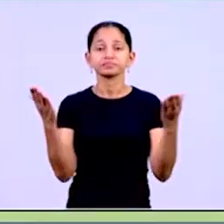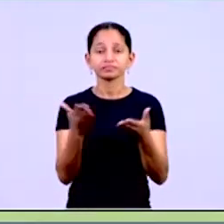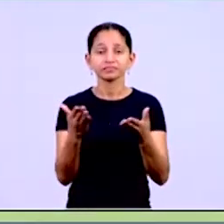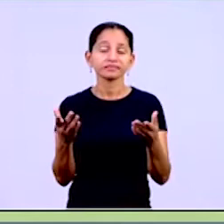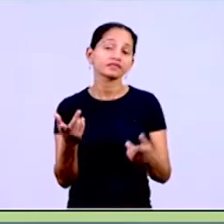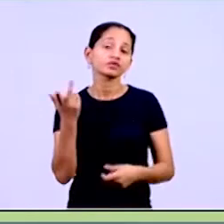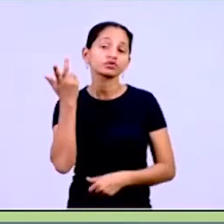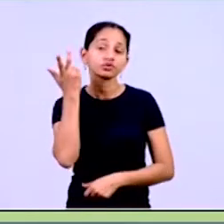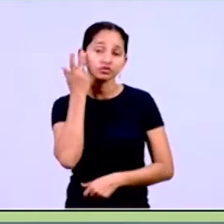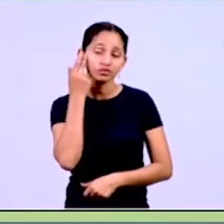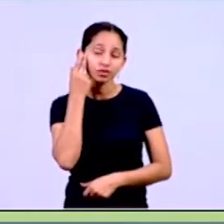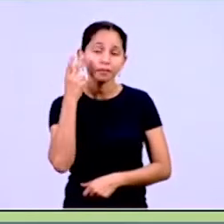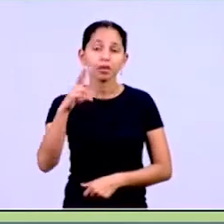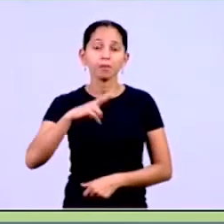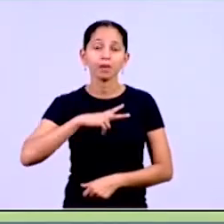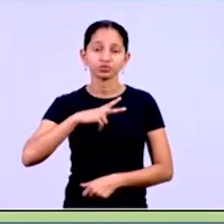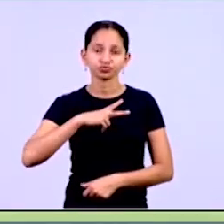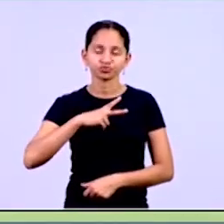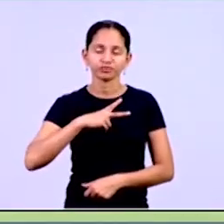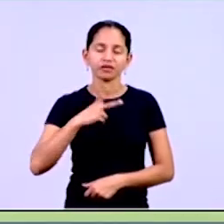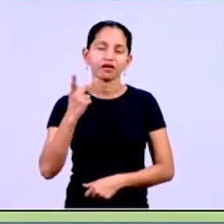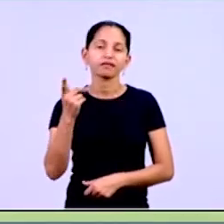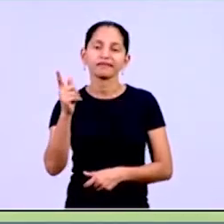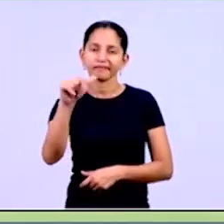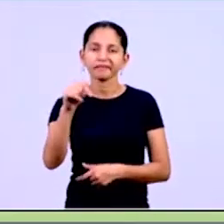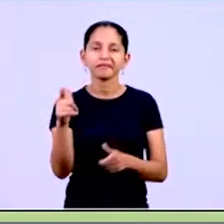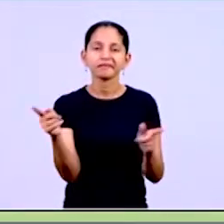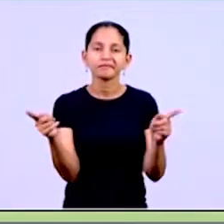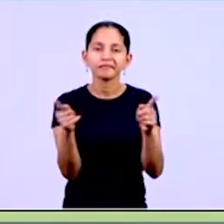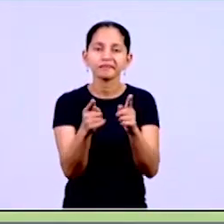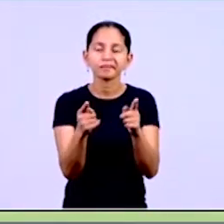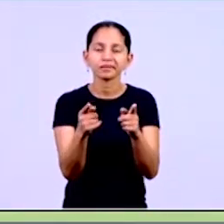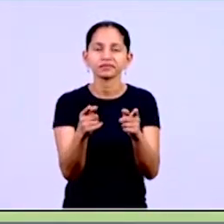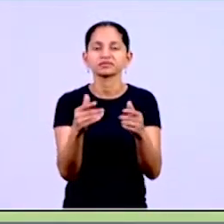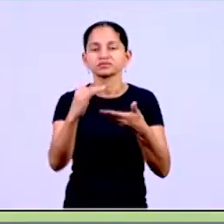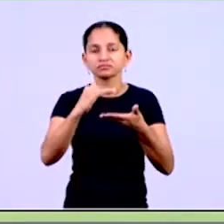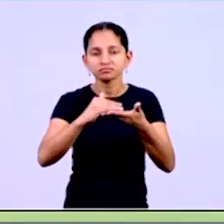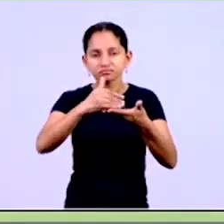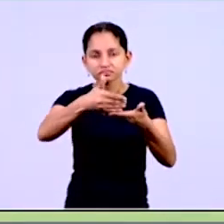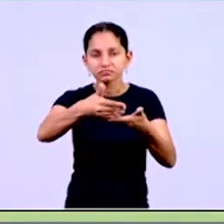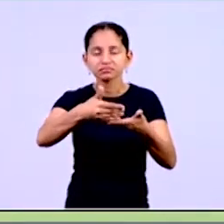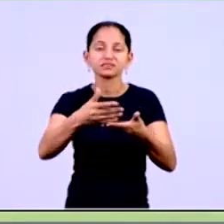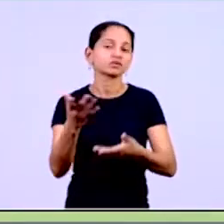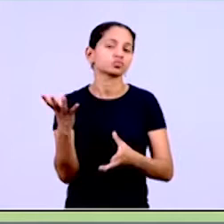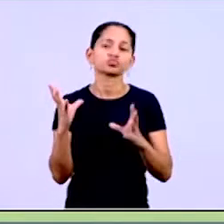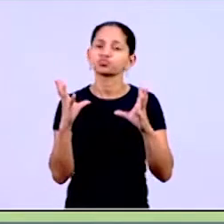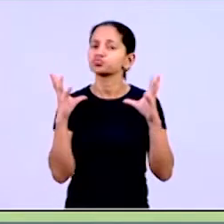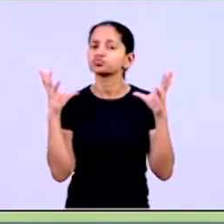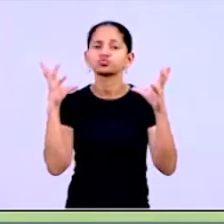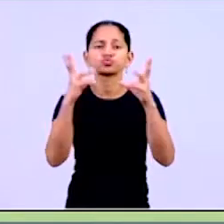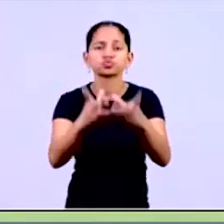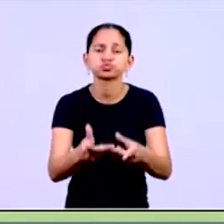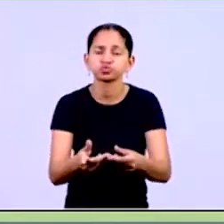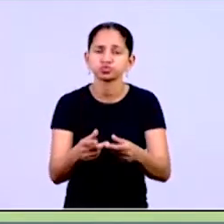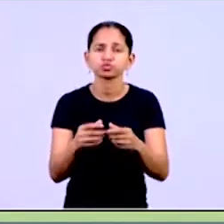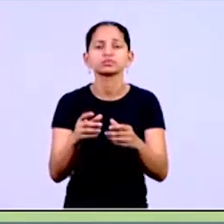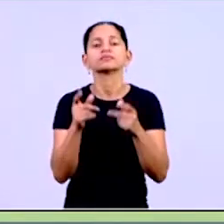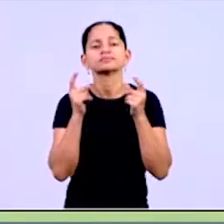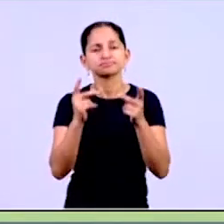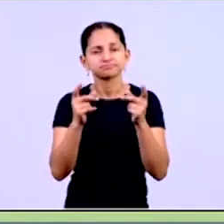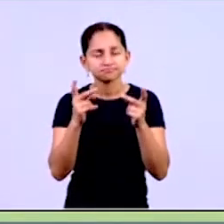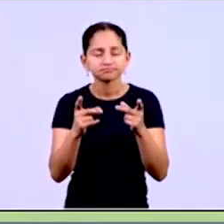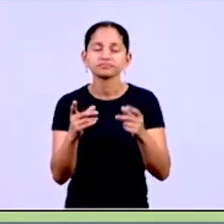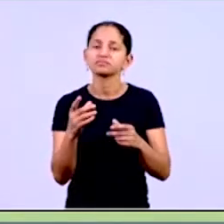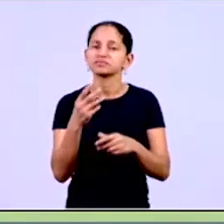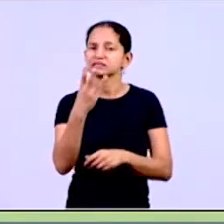para os nossos computadores pessoais, gente. Os microcomputadores. Esse aqui é o que dominou o mercado nos últimos